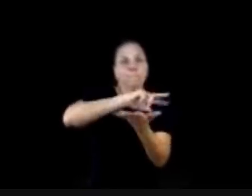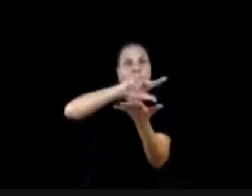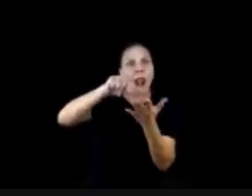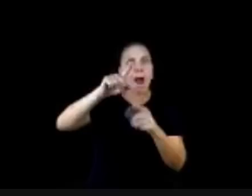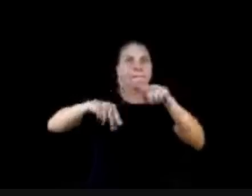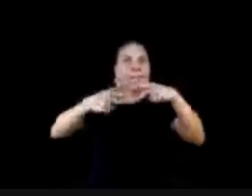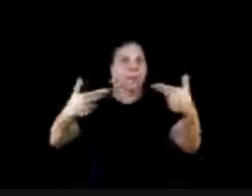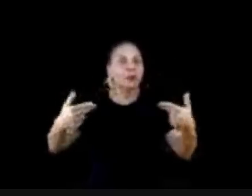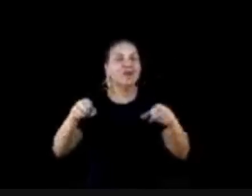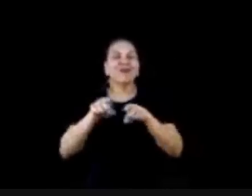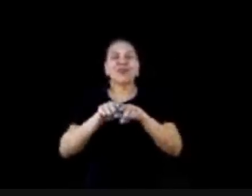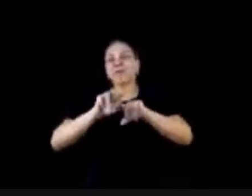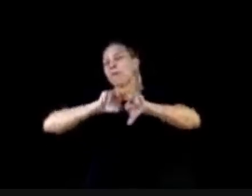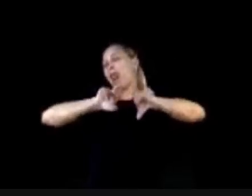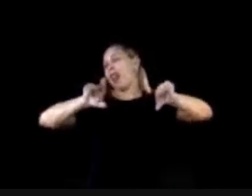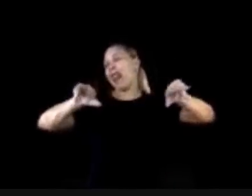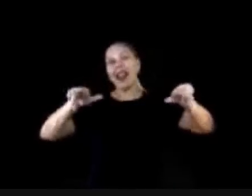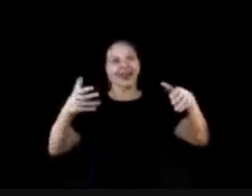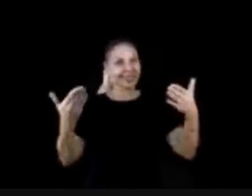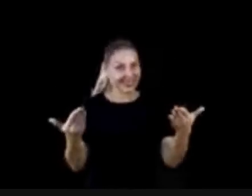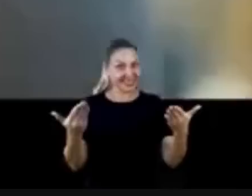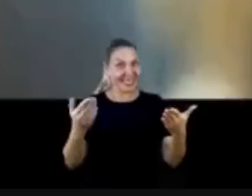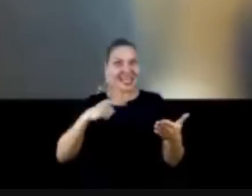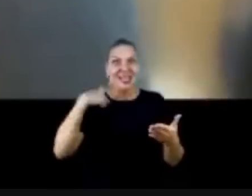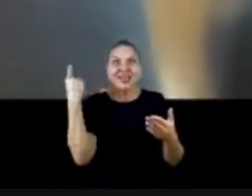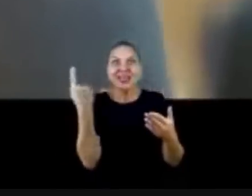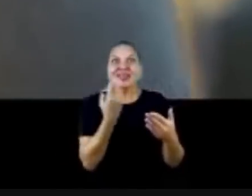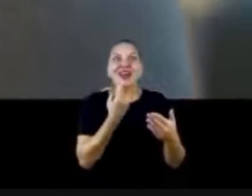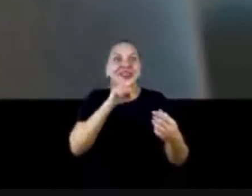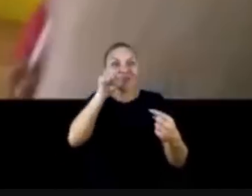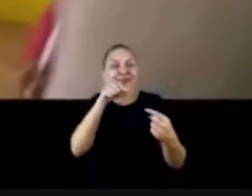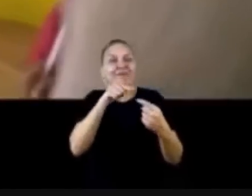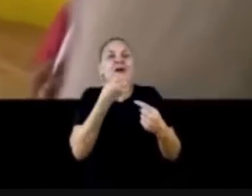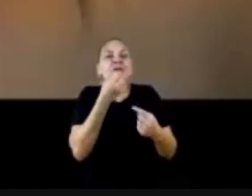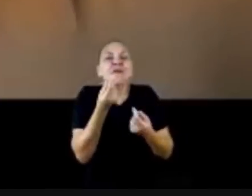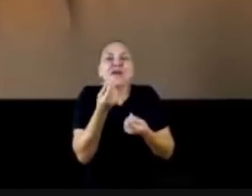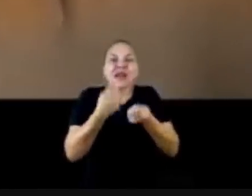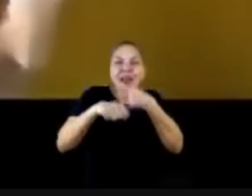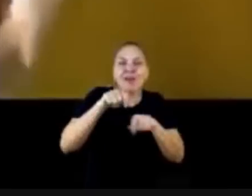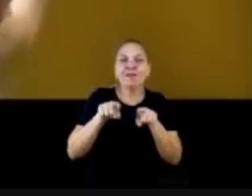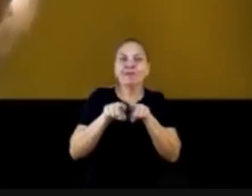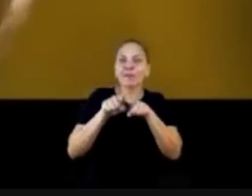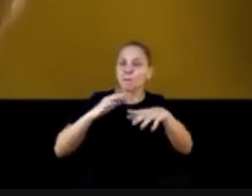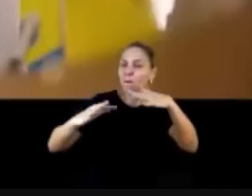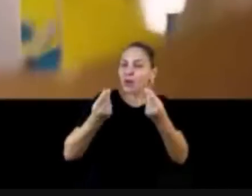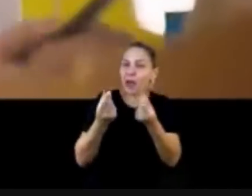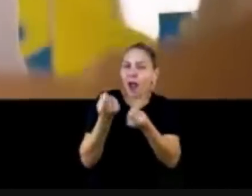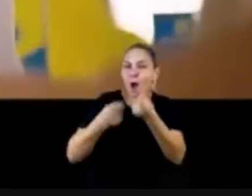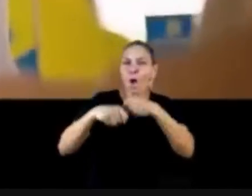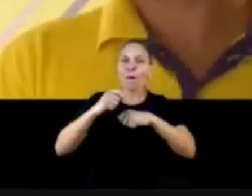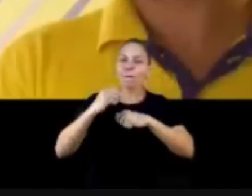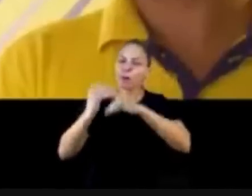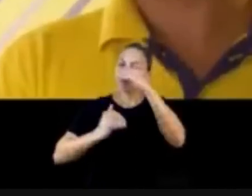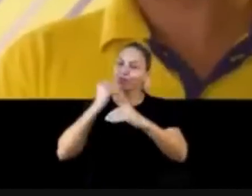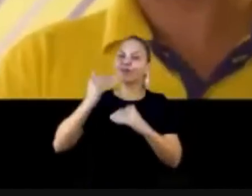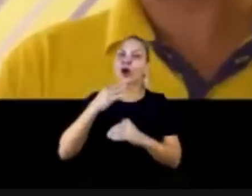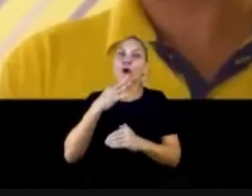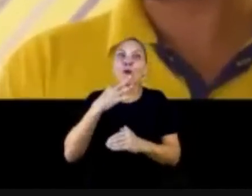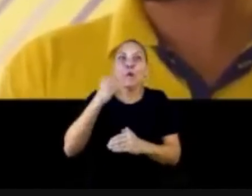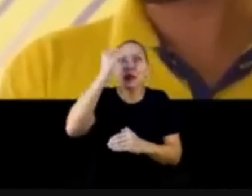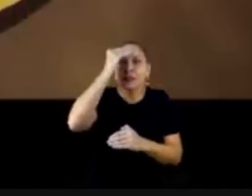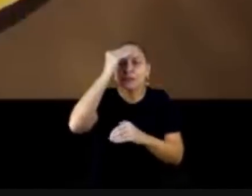de diversificar sua produção e muito mais. Nossa missão é gerar bons negócios, movimentar a economia e